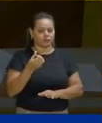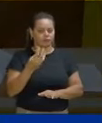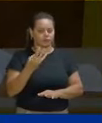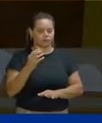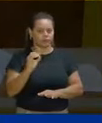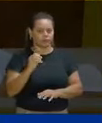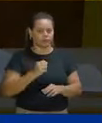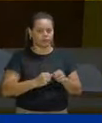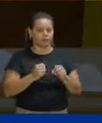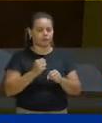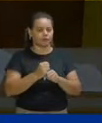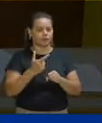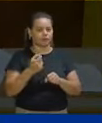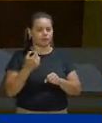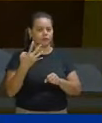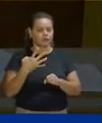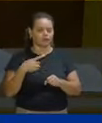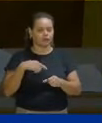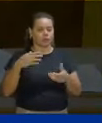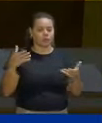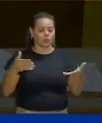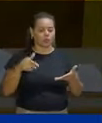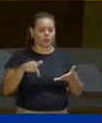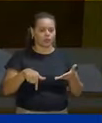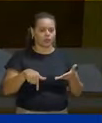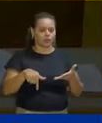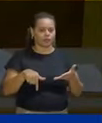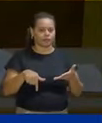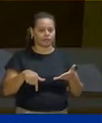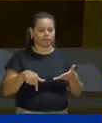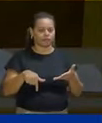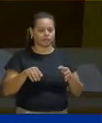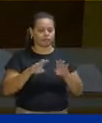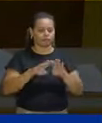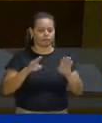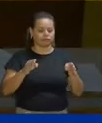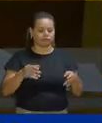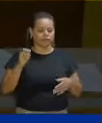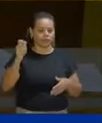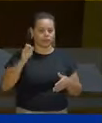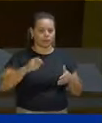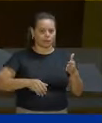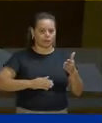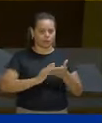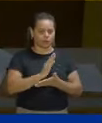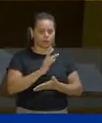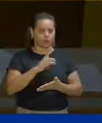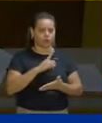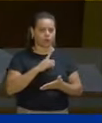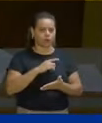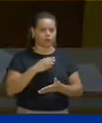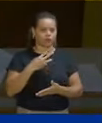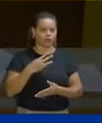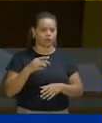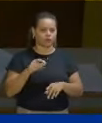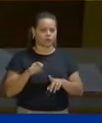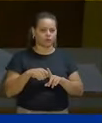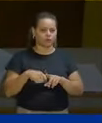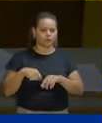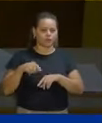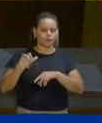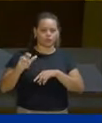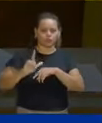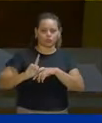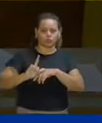23.740/2024, este tribunal aprovou, na sessão administrativa de 3/7/2024, a